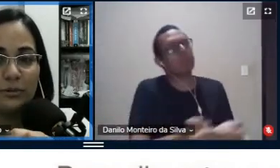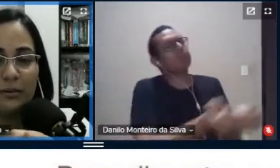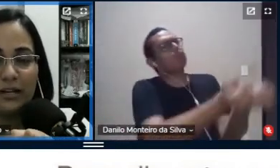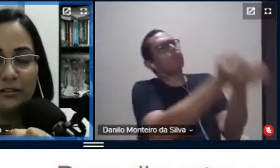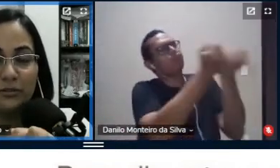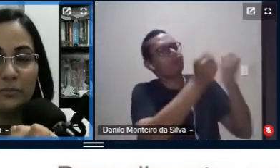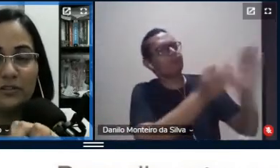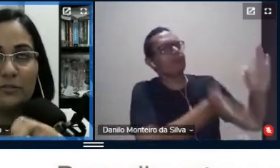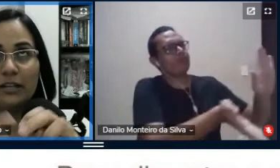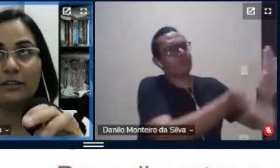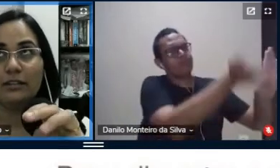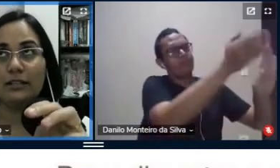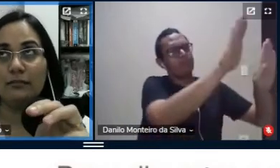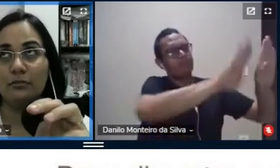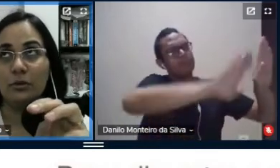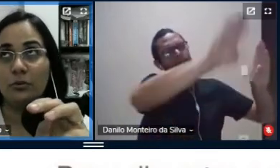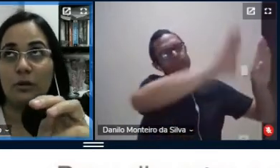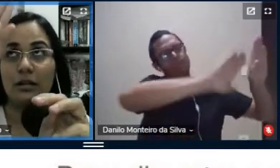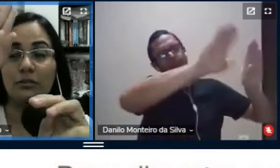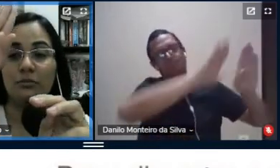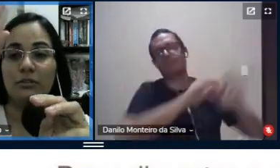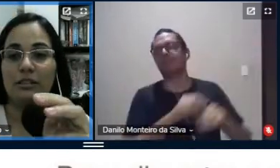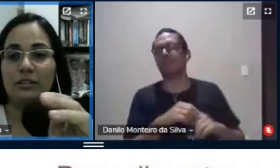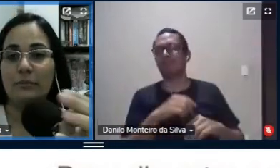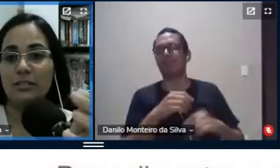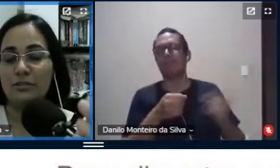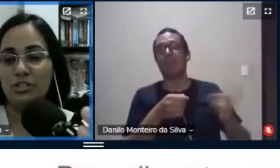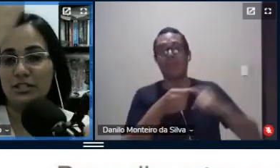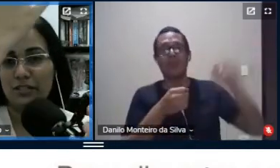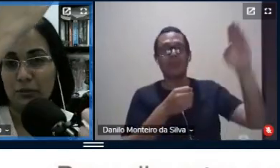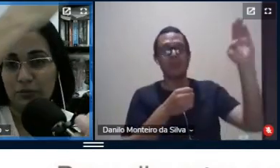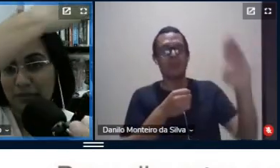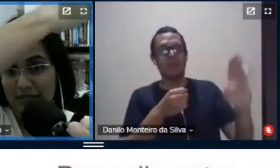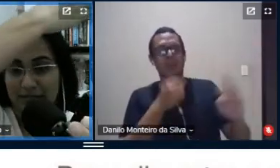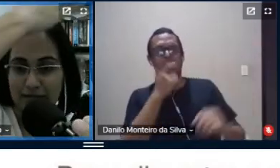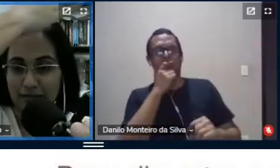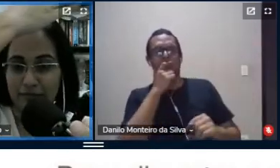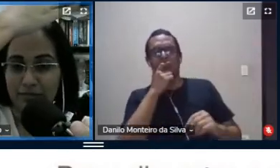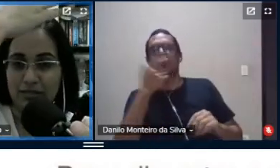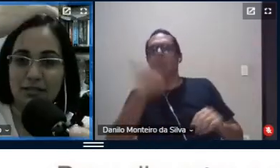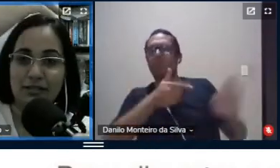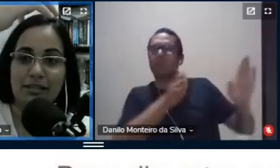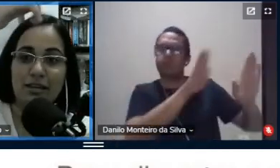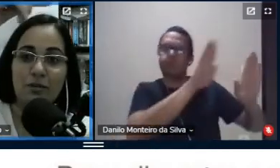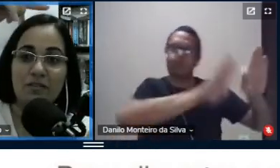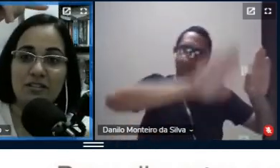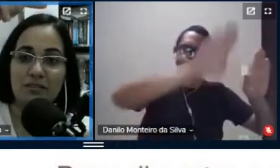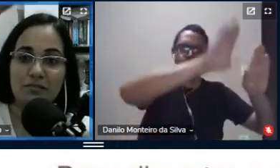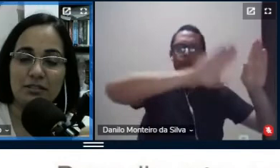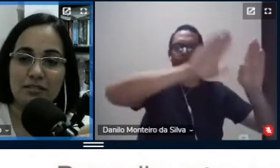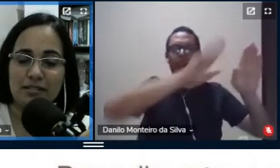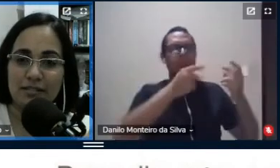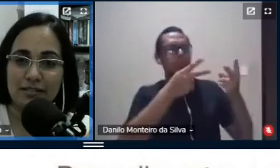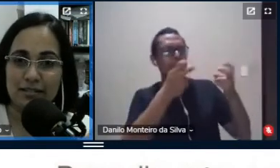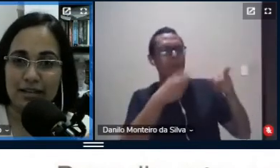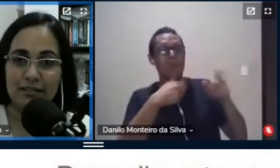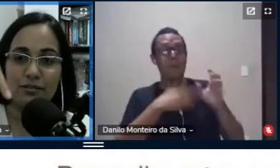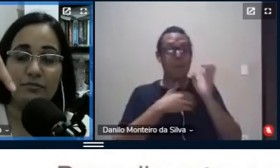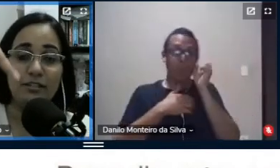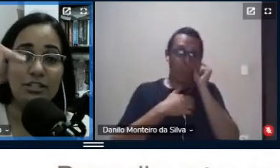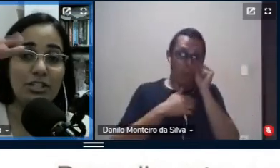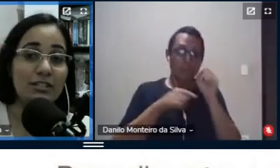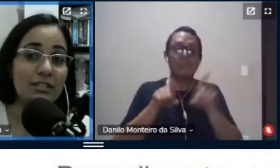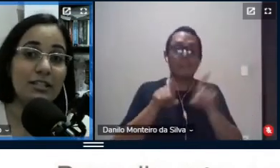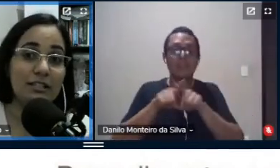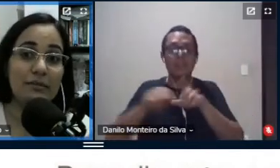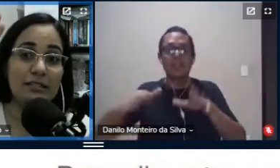tinha propagado, e eu percebi que a trinca estava no meu quarto e na mesma direção na sala. E aí observando, descendo as escadas,